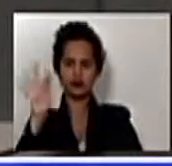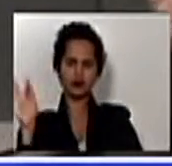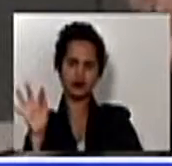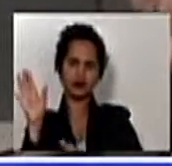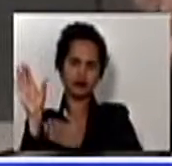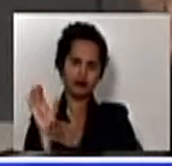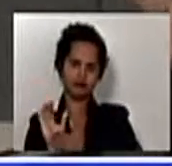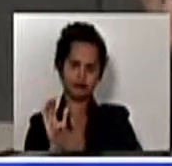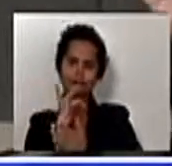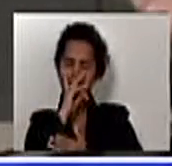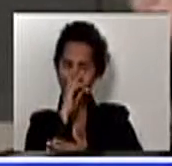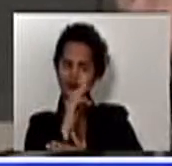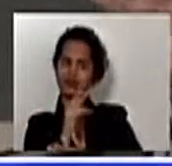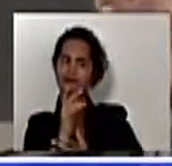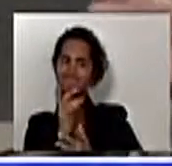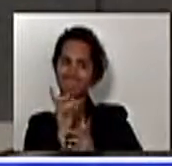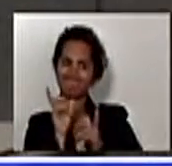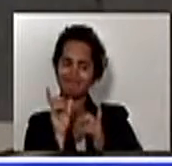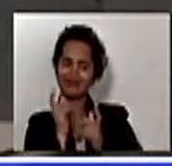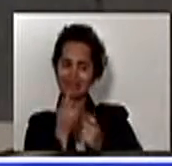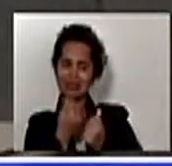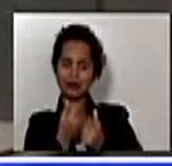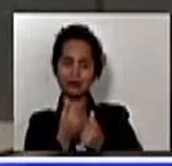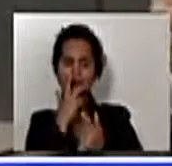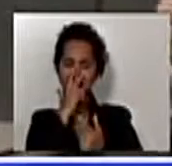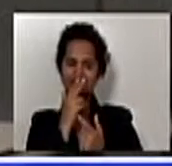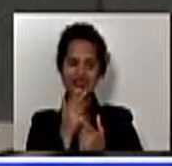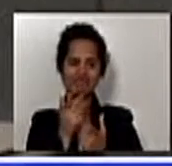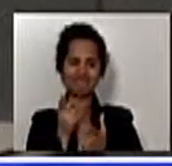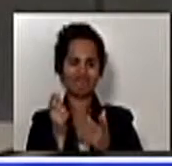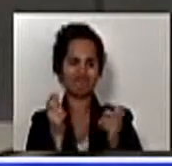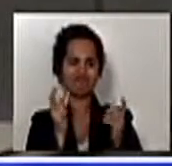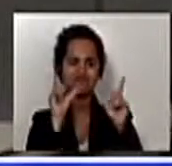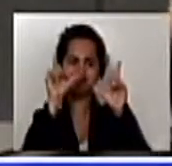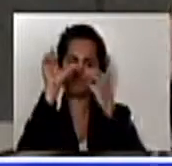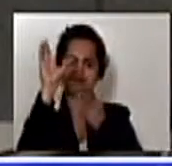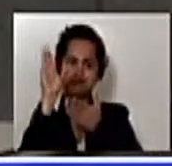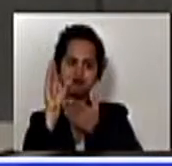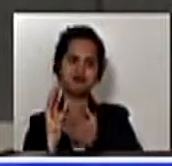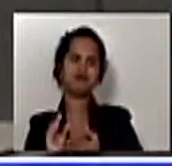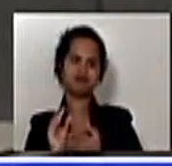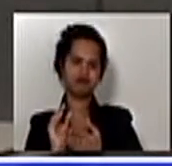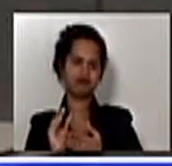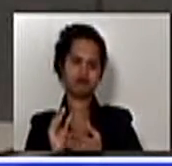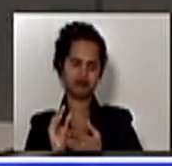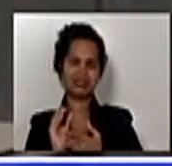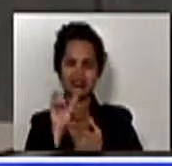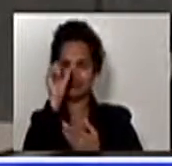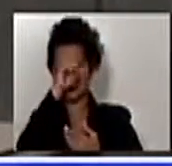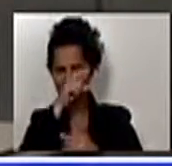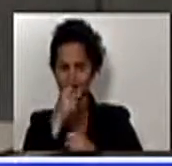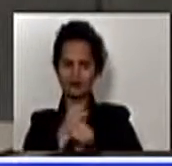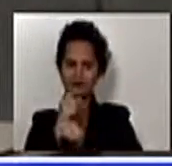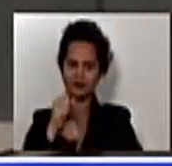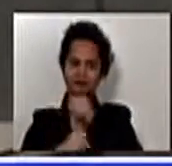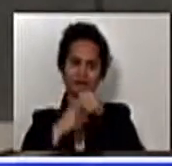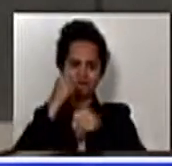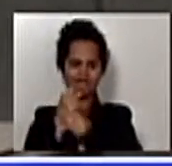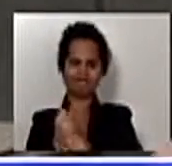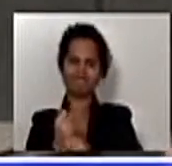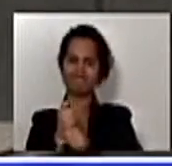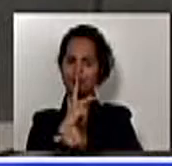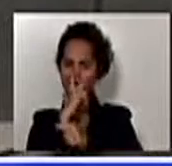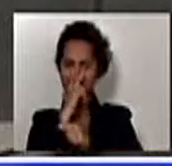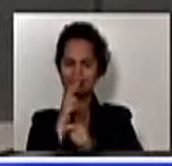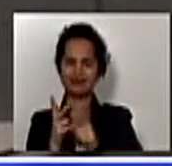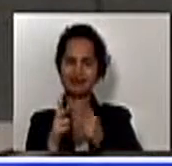vamos ter que apertar, né? Apertar muito, eu digo nós, enquanto sociedade, nós enquanto poder legislativo, poder executivo,